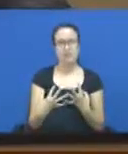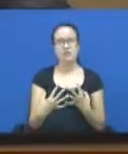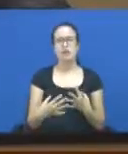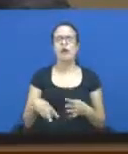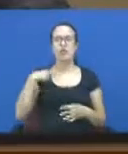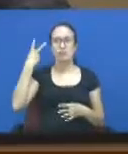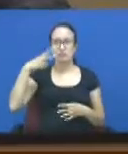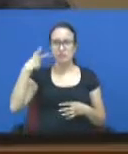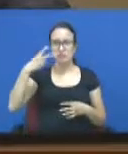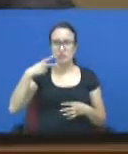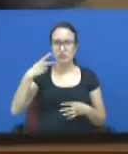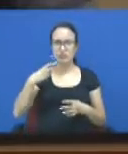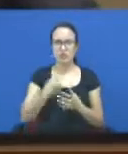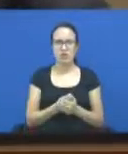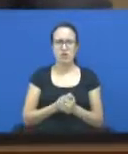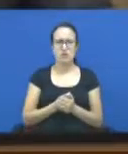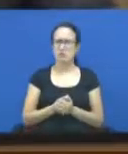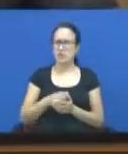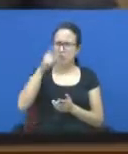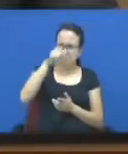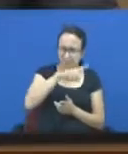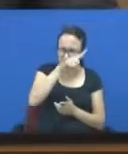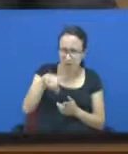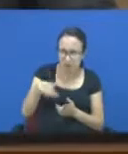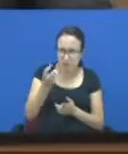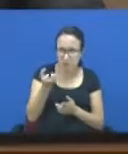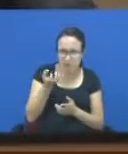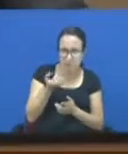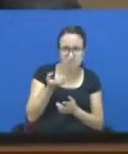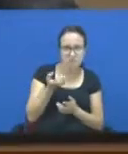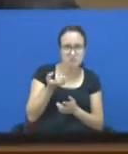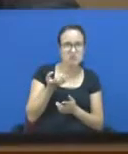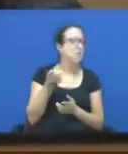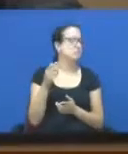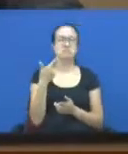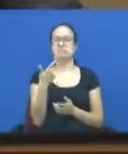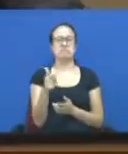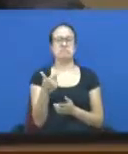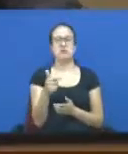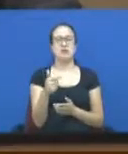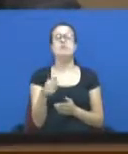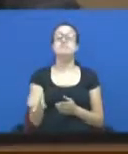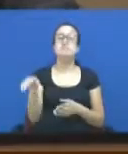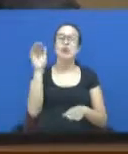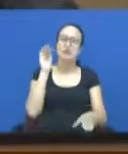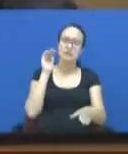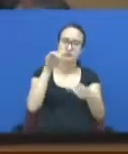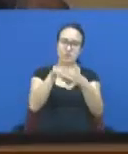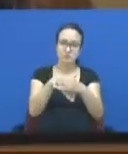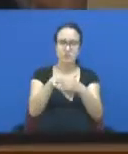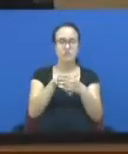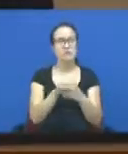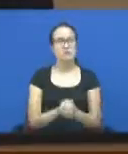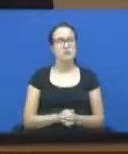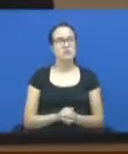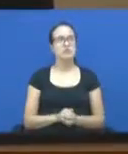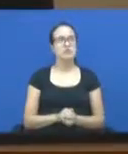vereador deseja impugnar a presente redação final? Não havendo, a mesma vai à votação, e a votação